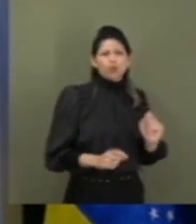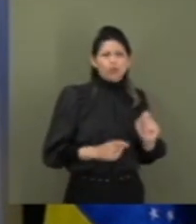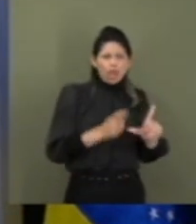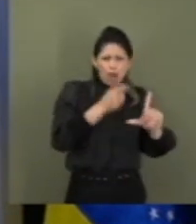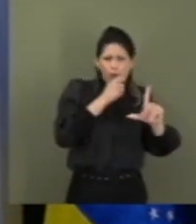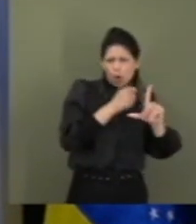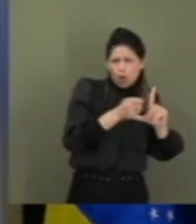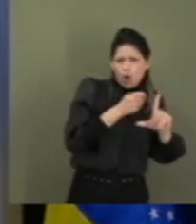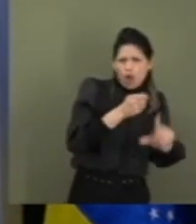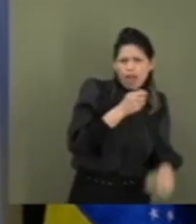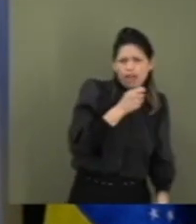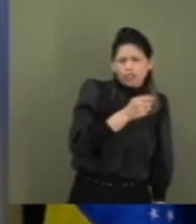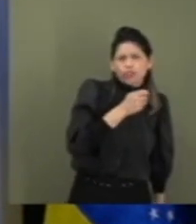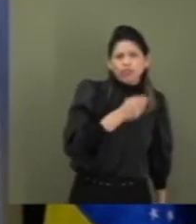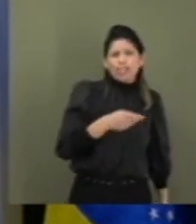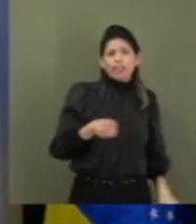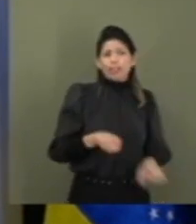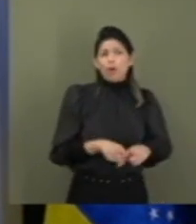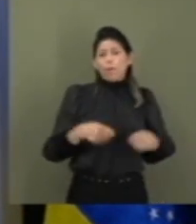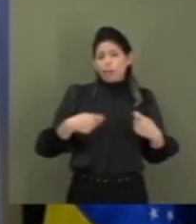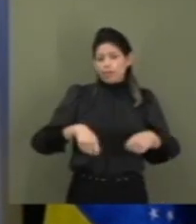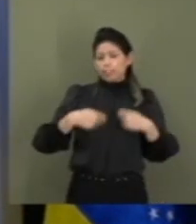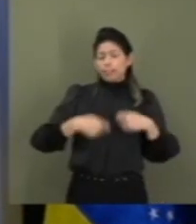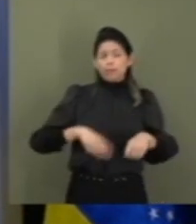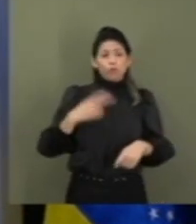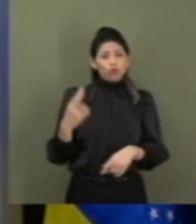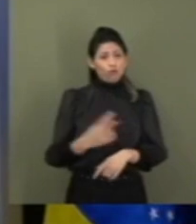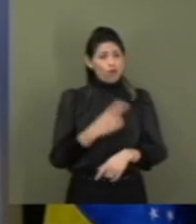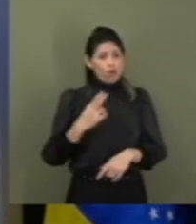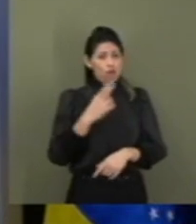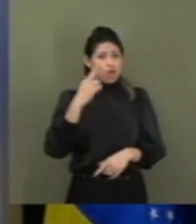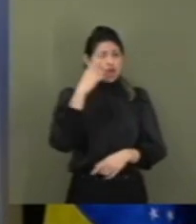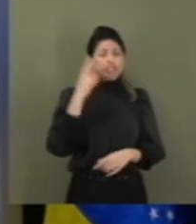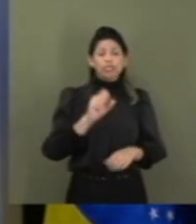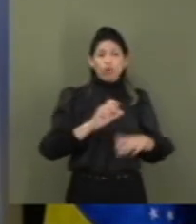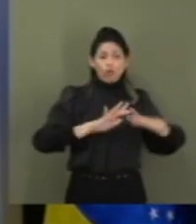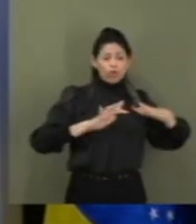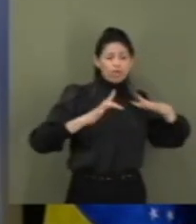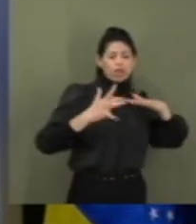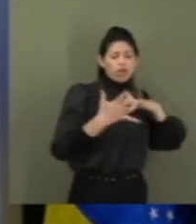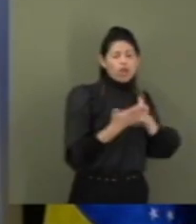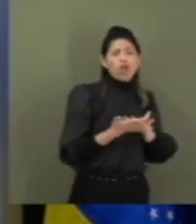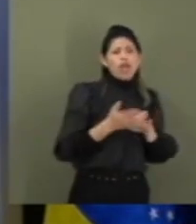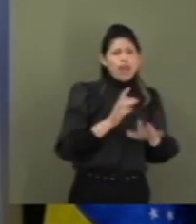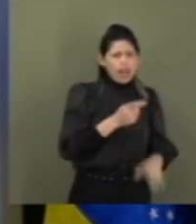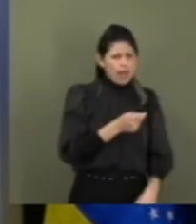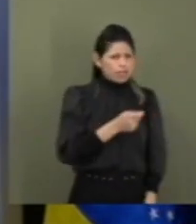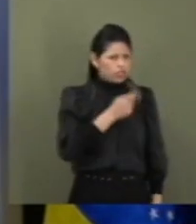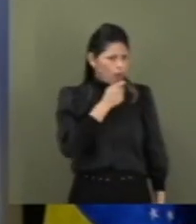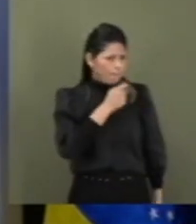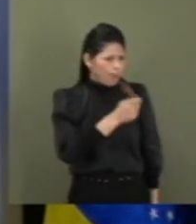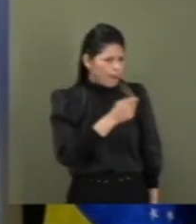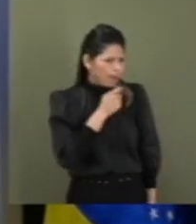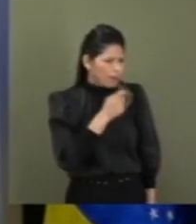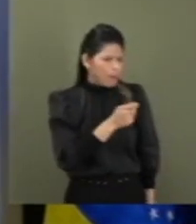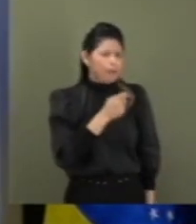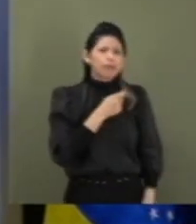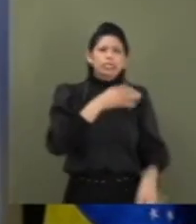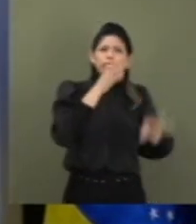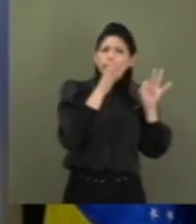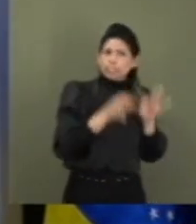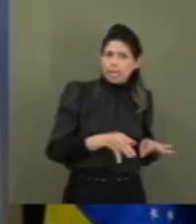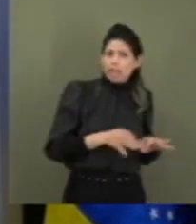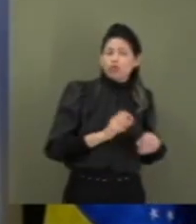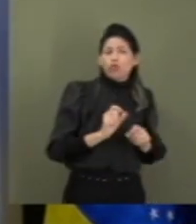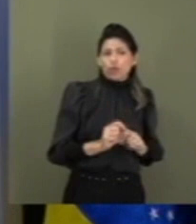que valorizar veículos de comunicação que têm esse tipo de postura.